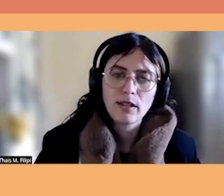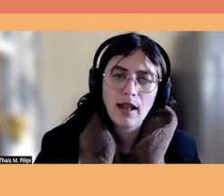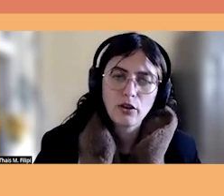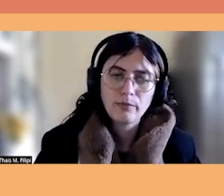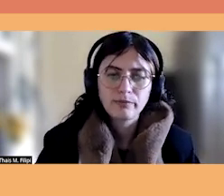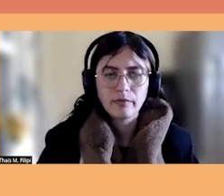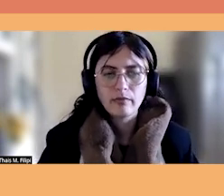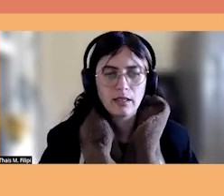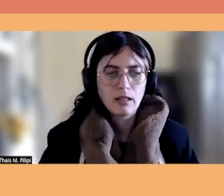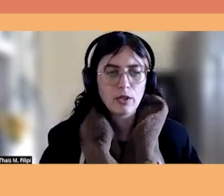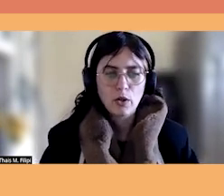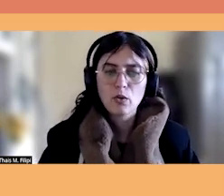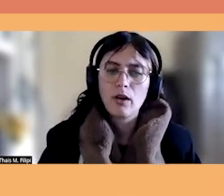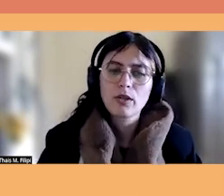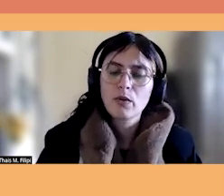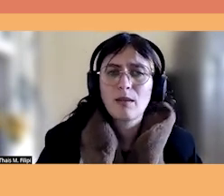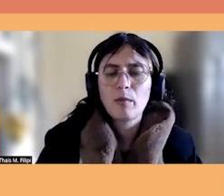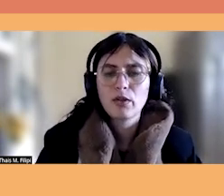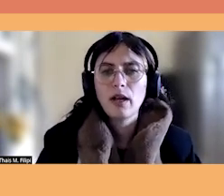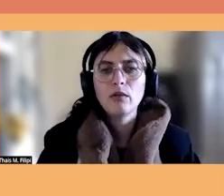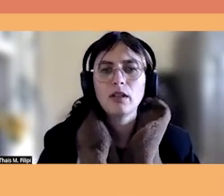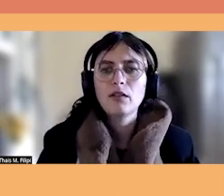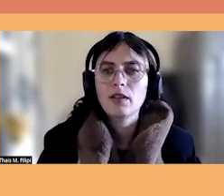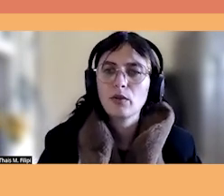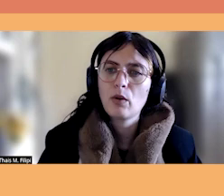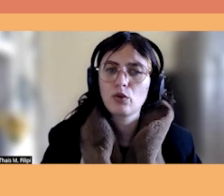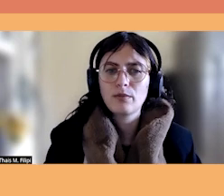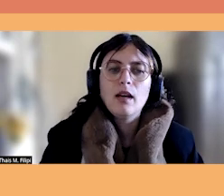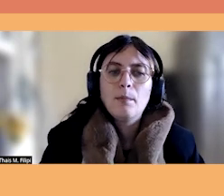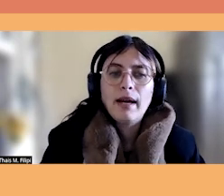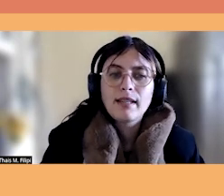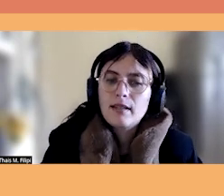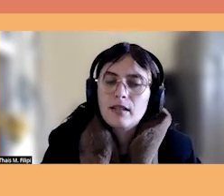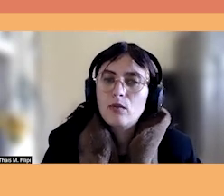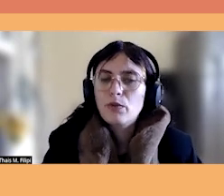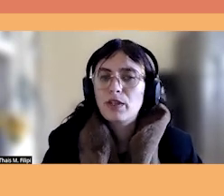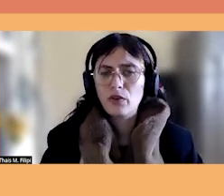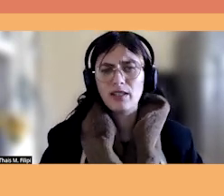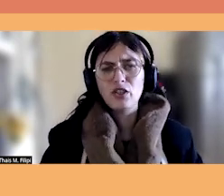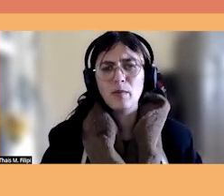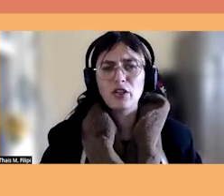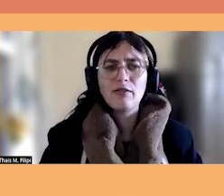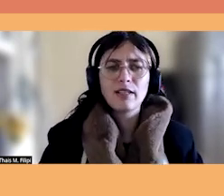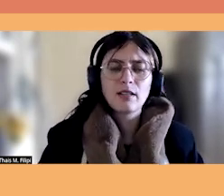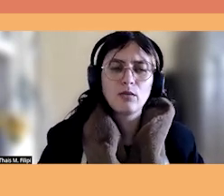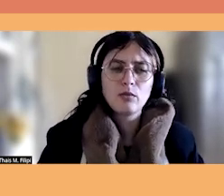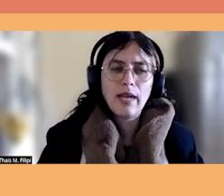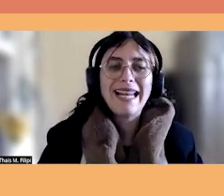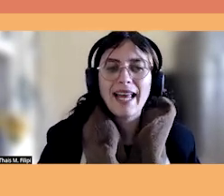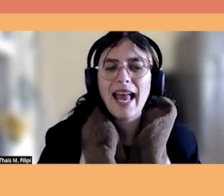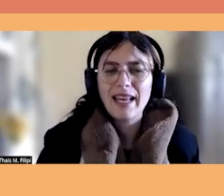imagem do slide. Então é só escolher o seu sistema operacional e fazer o download. Mas atenção, certifica de baixar a